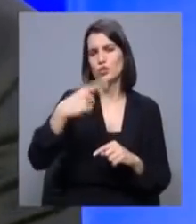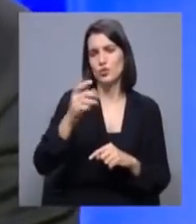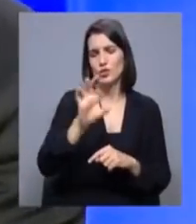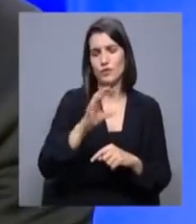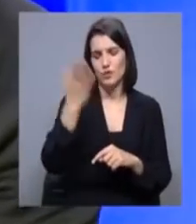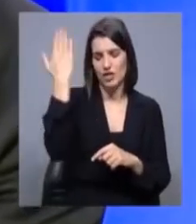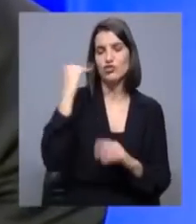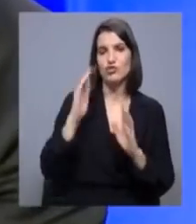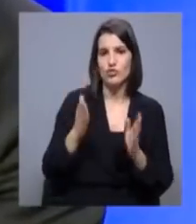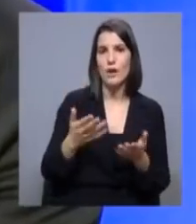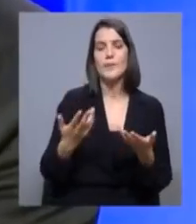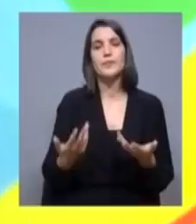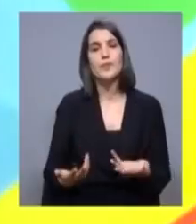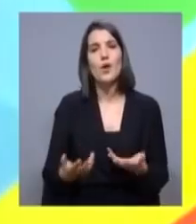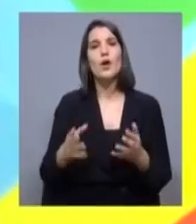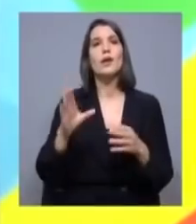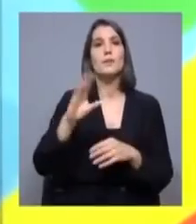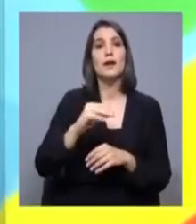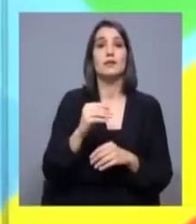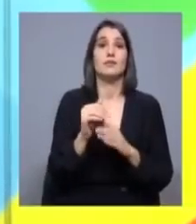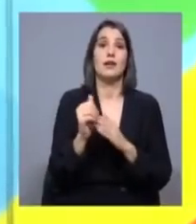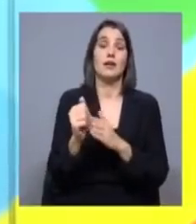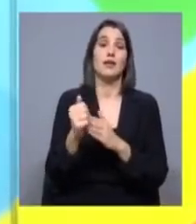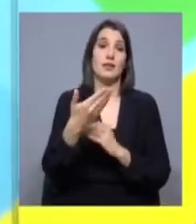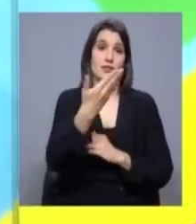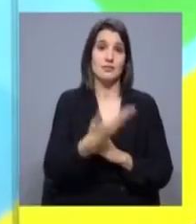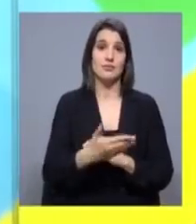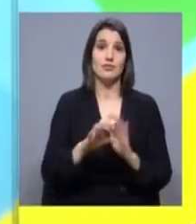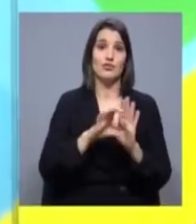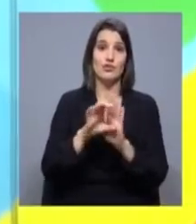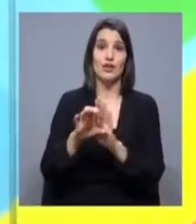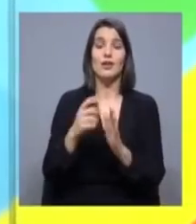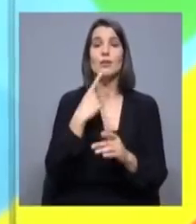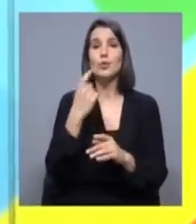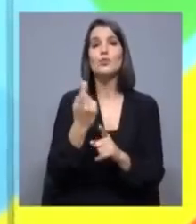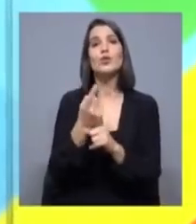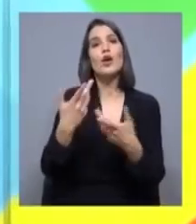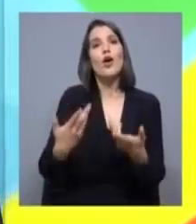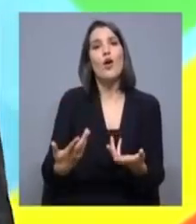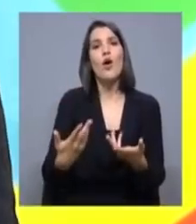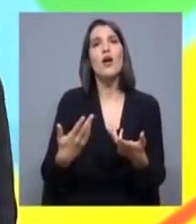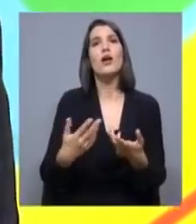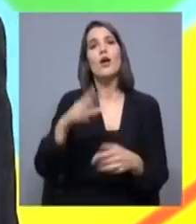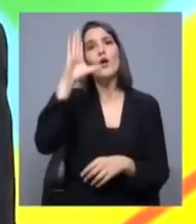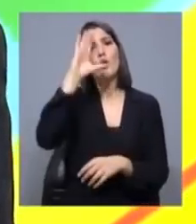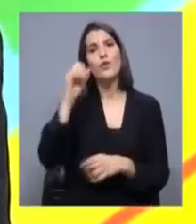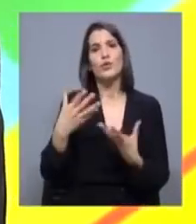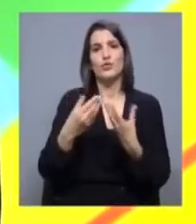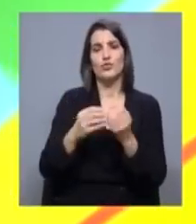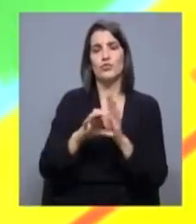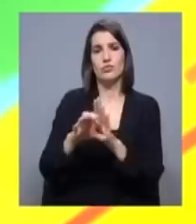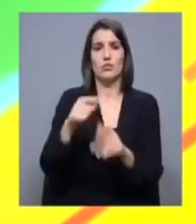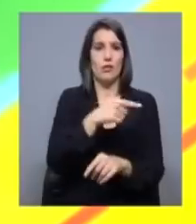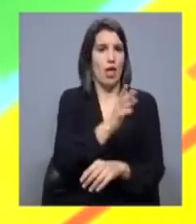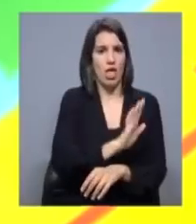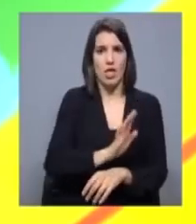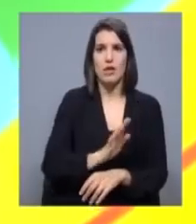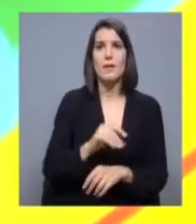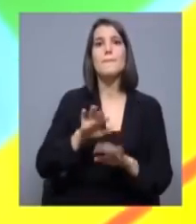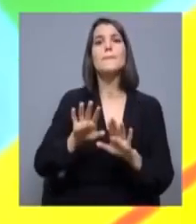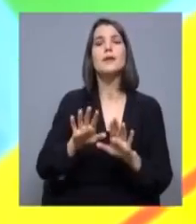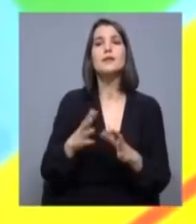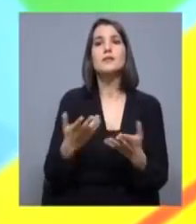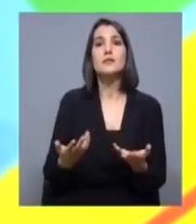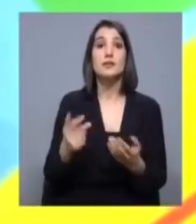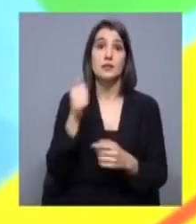de outra da outra vez mas tem aqui agora o líder do chega porque é que o exclui agora uma solução do governo com este senhor é com este partido